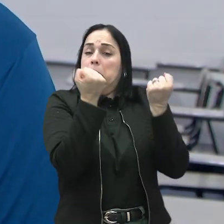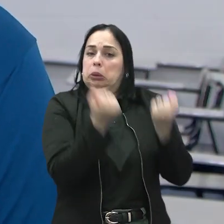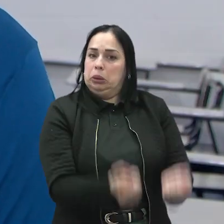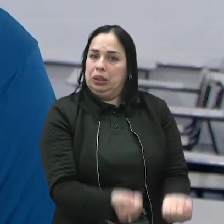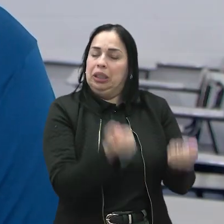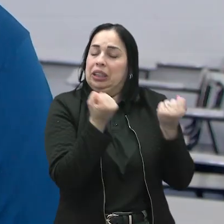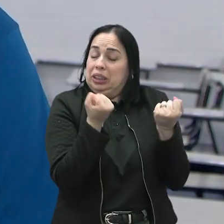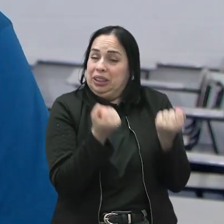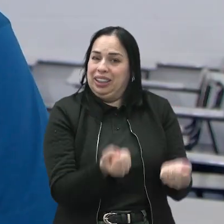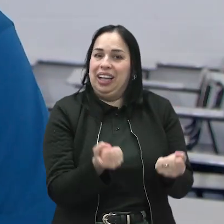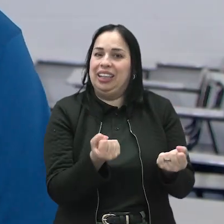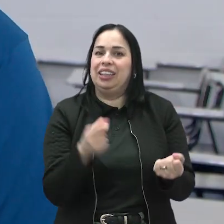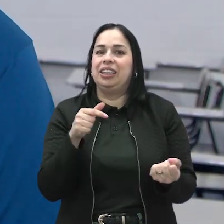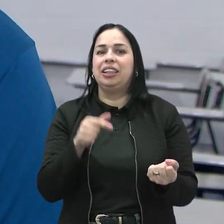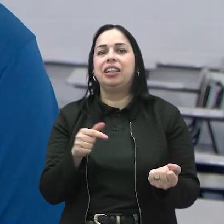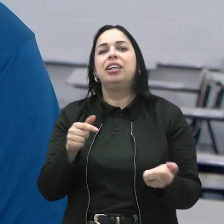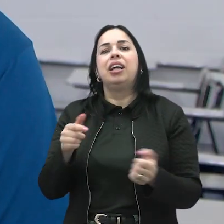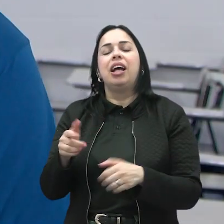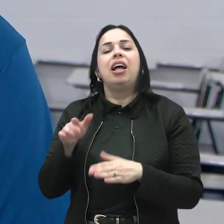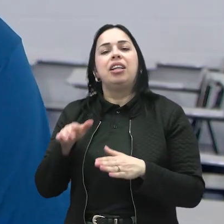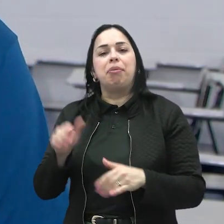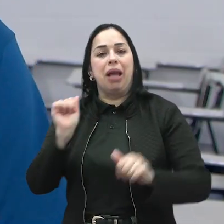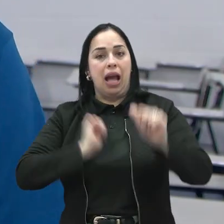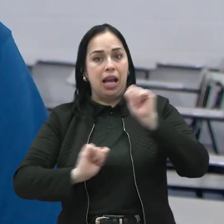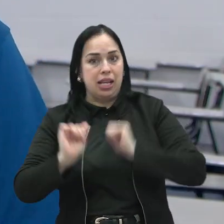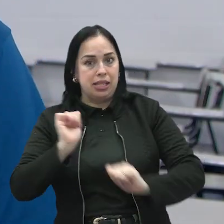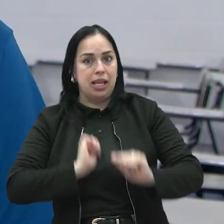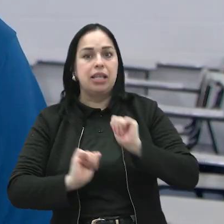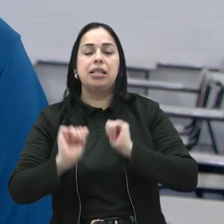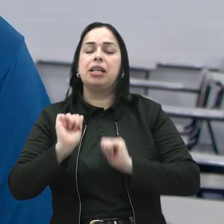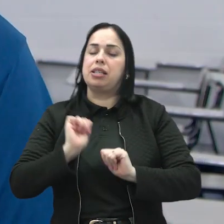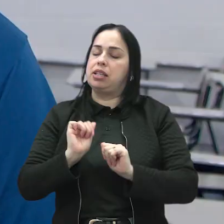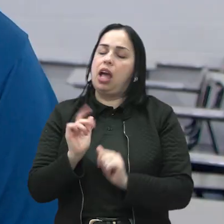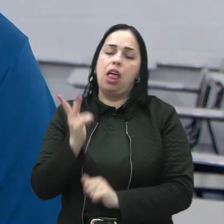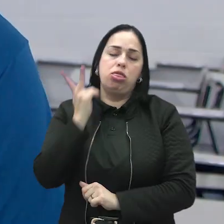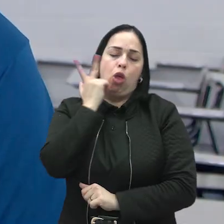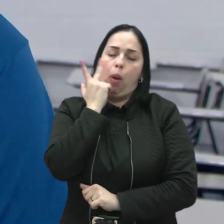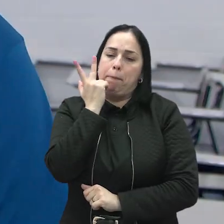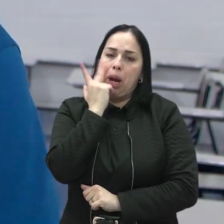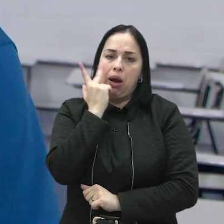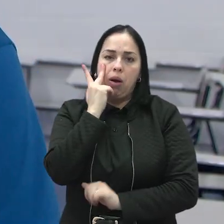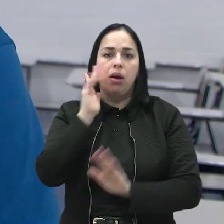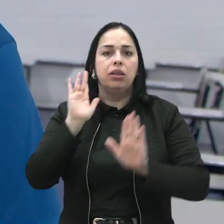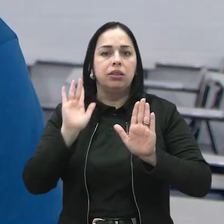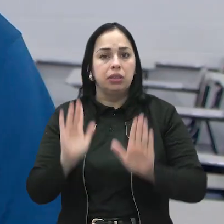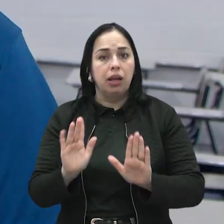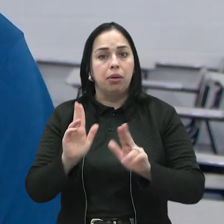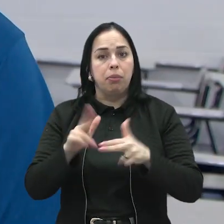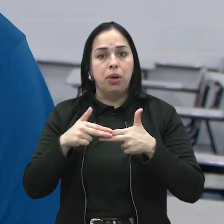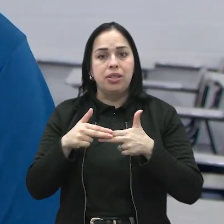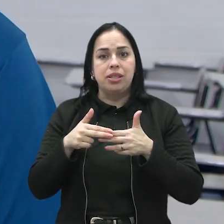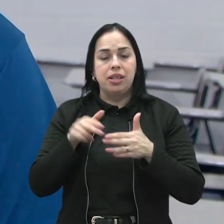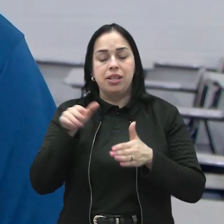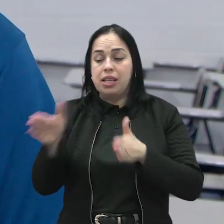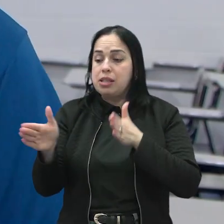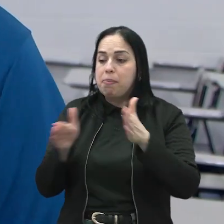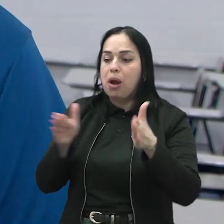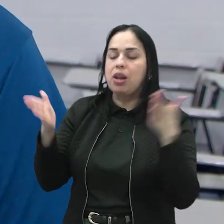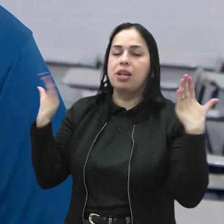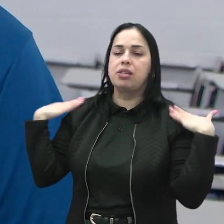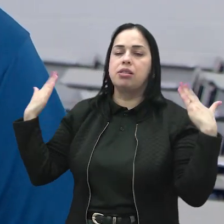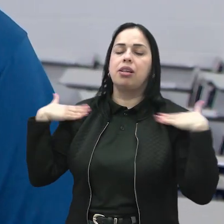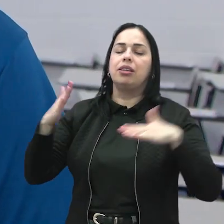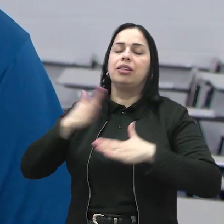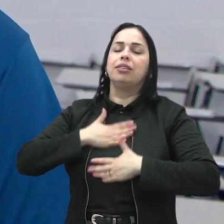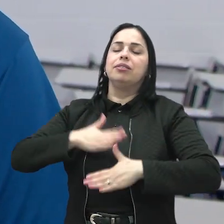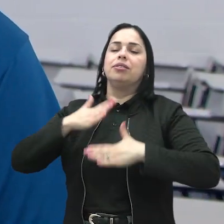e um pouco cruel assim de vestibular. A ansiedade, claro, da prova faz parte do processo e é justamente nesses momentos de